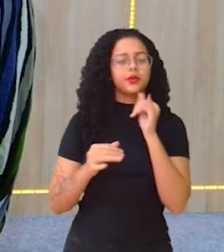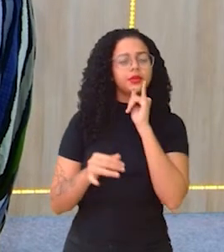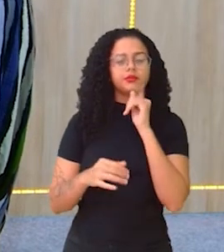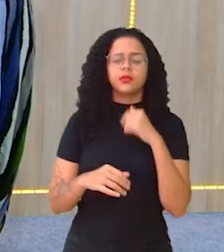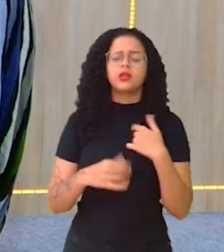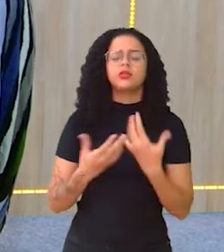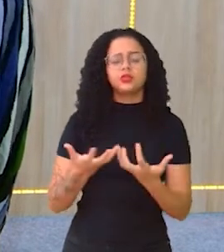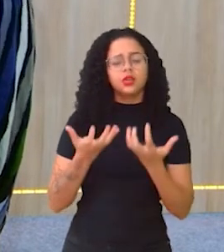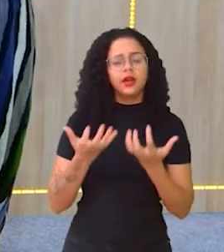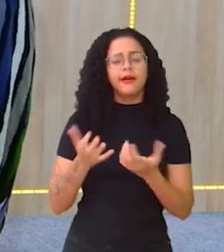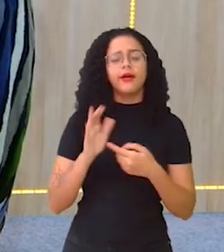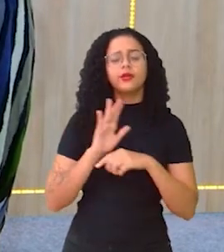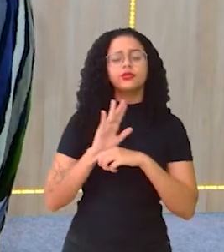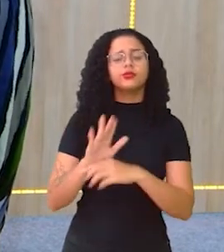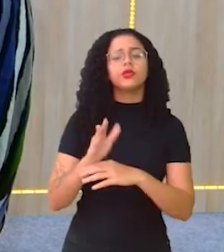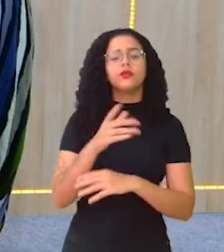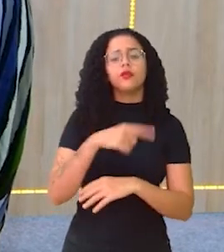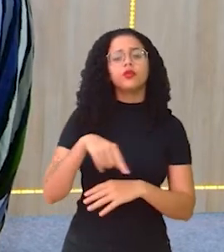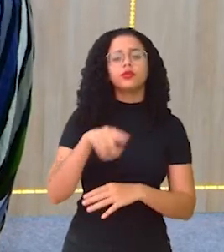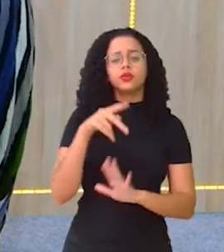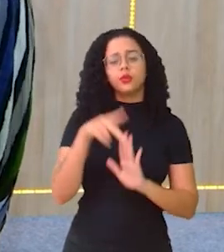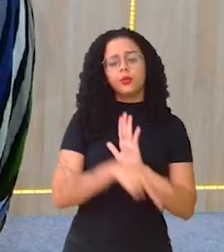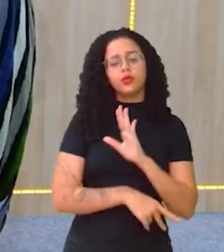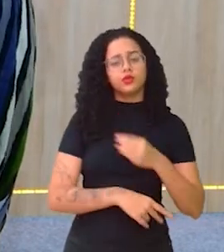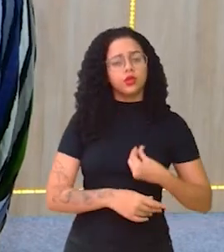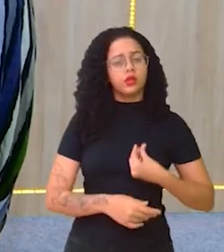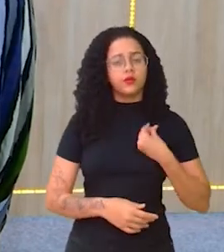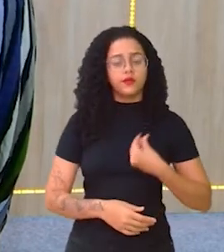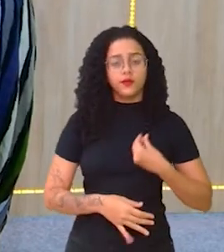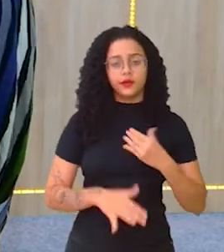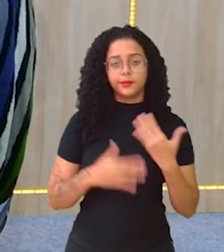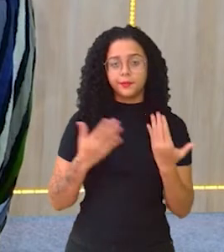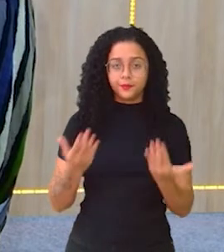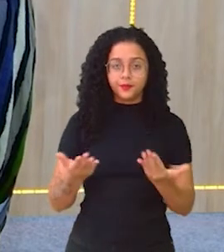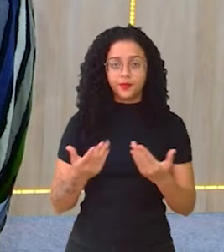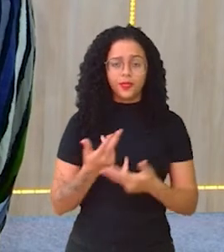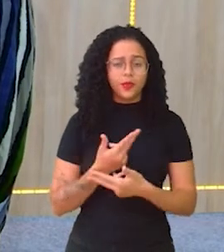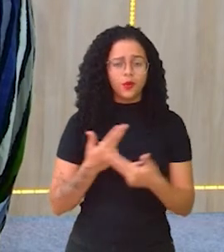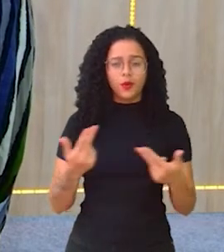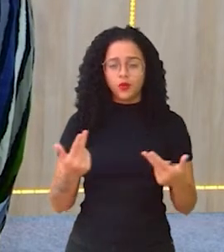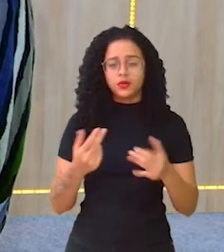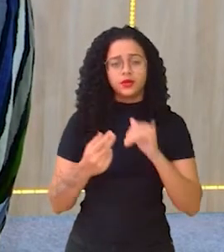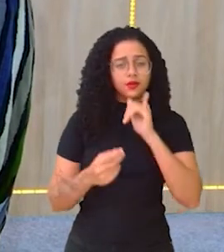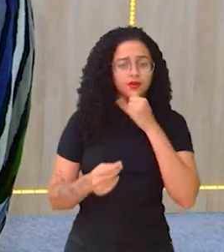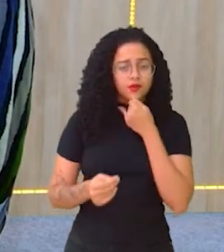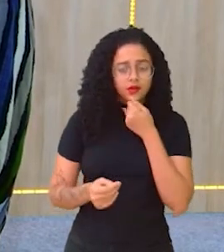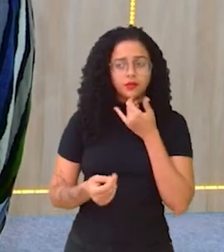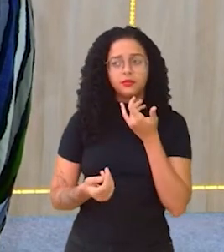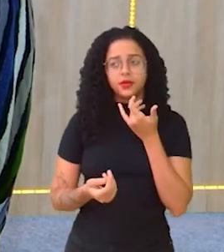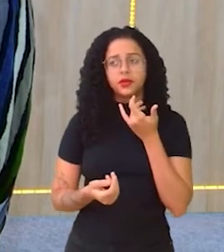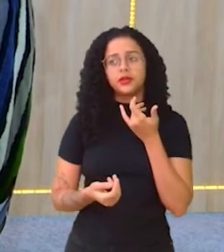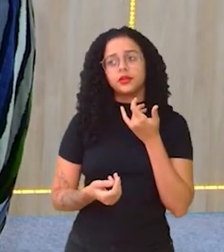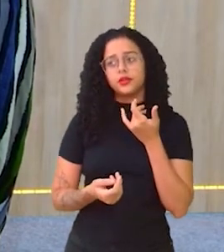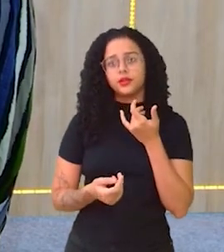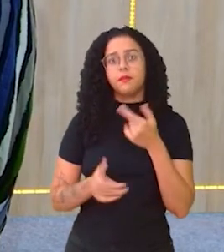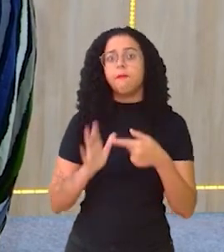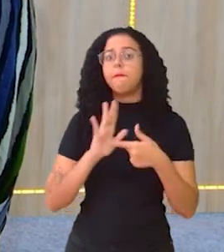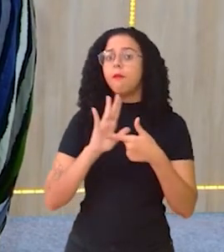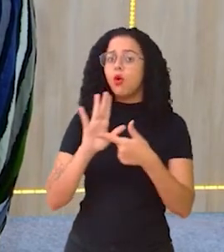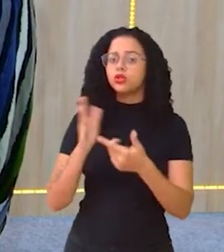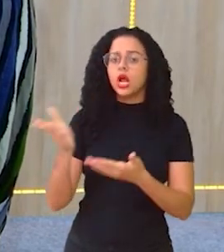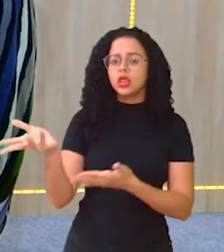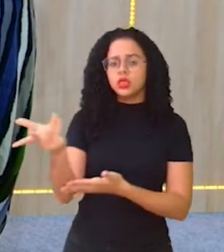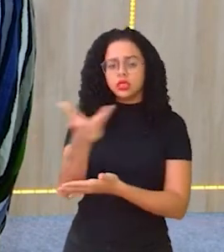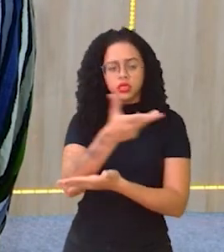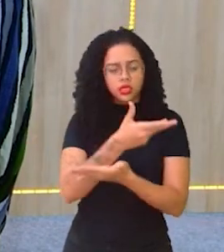vocês nessa construção do projeto de vida, né? Então, são coisas que, infelizmente, a gente levanta dados e a